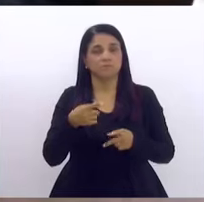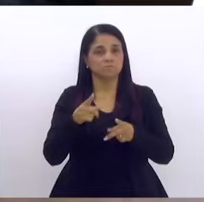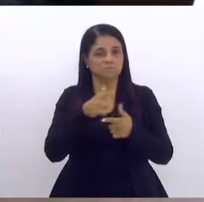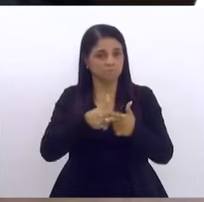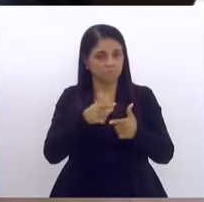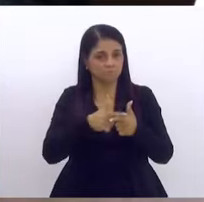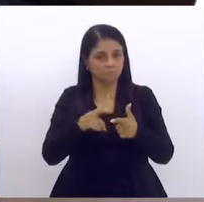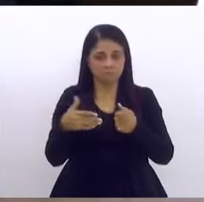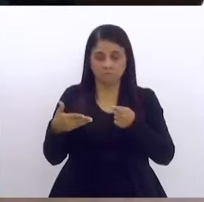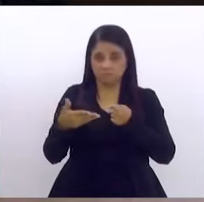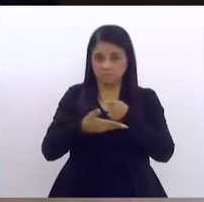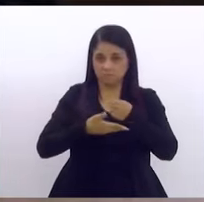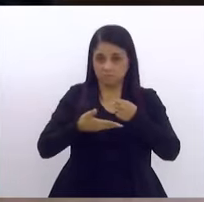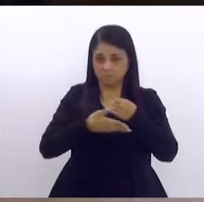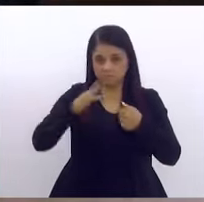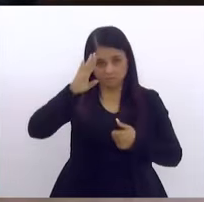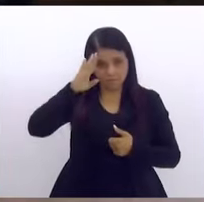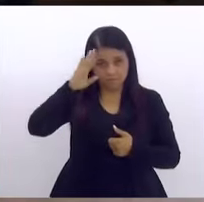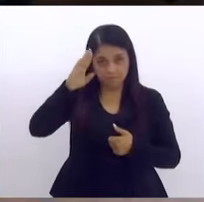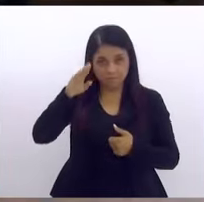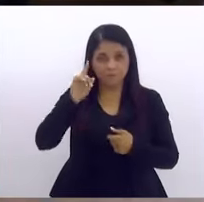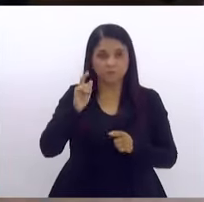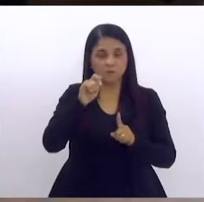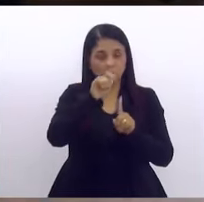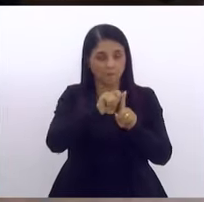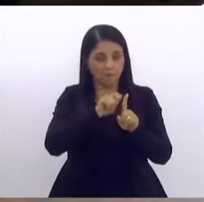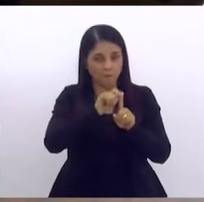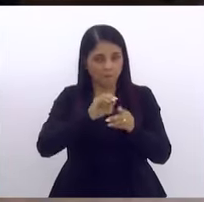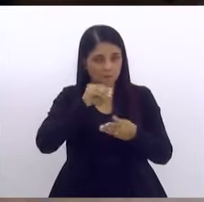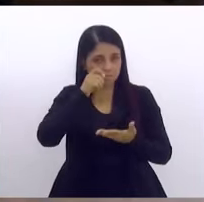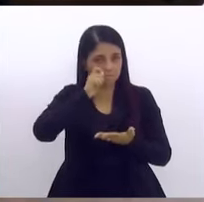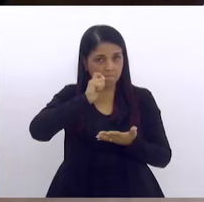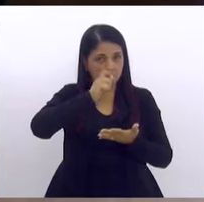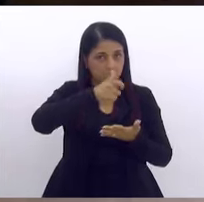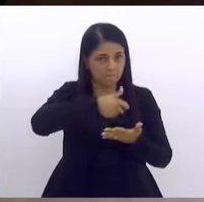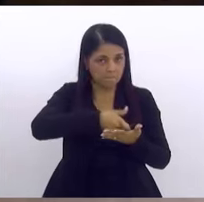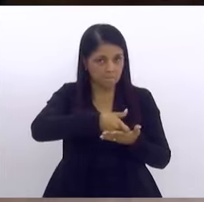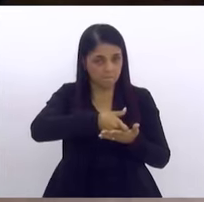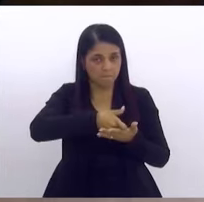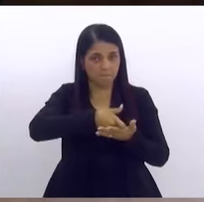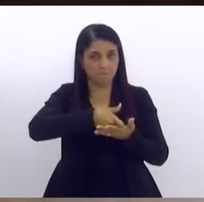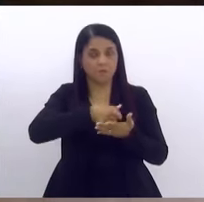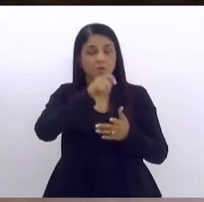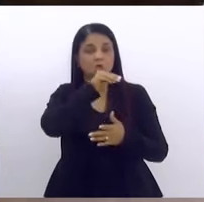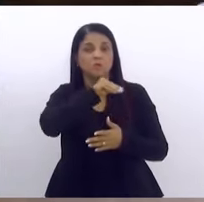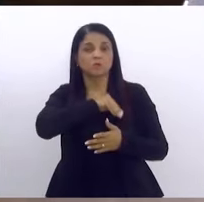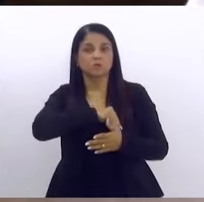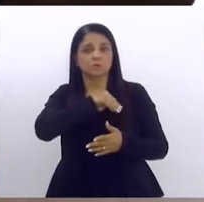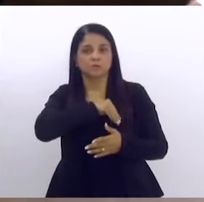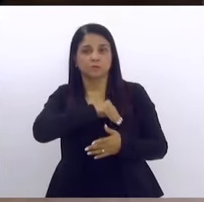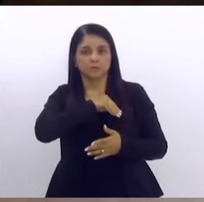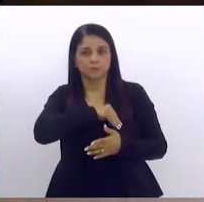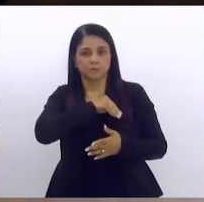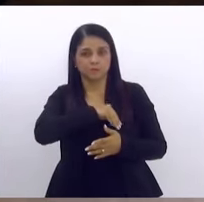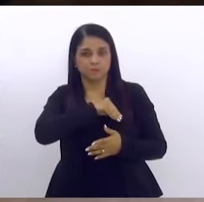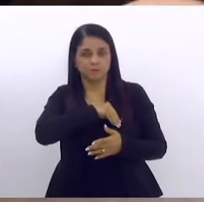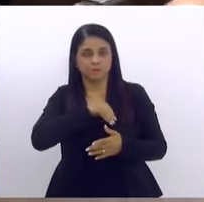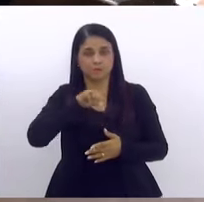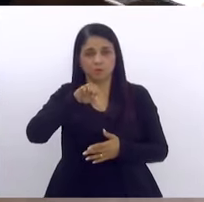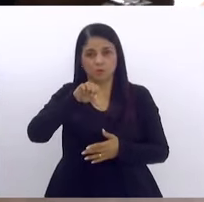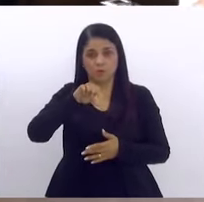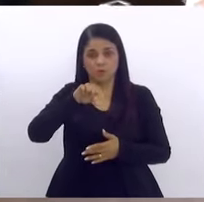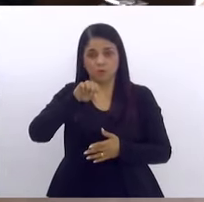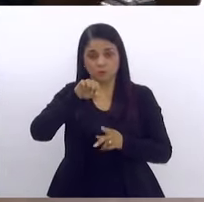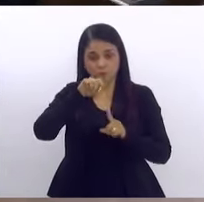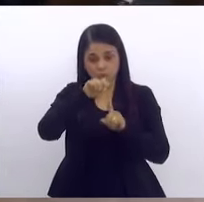estão atendidas e o mês base de pagamento é o salário de